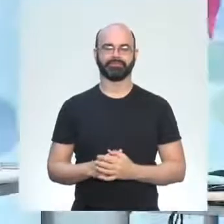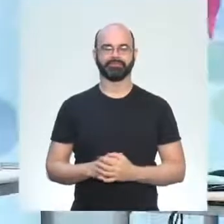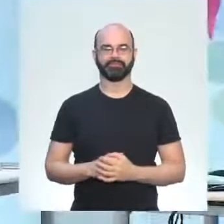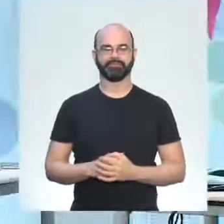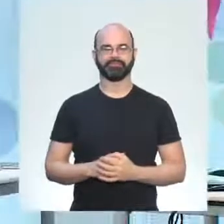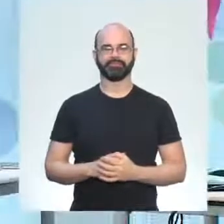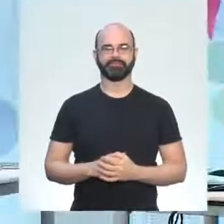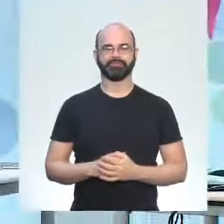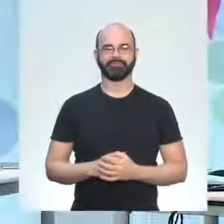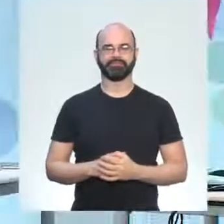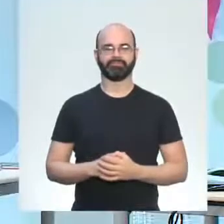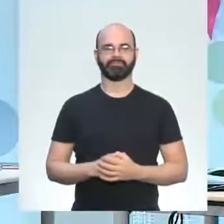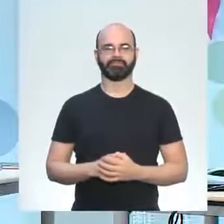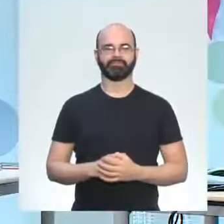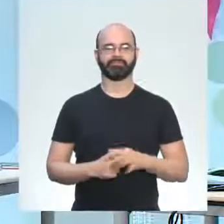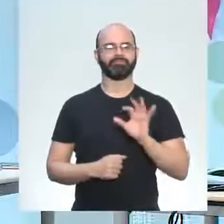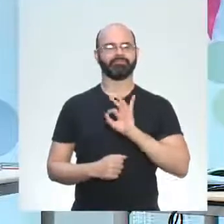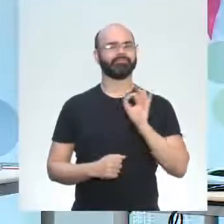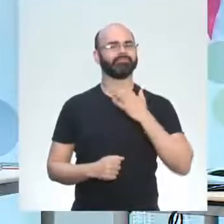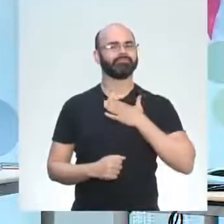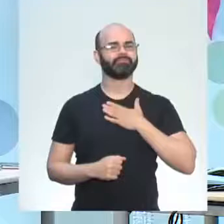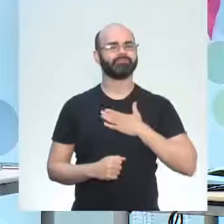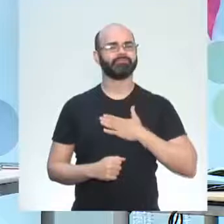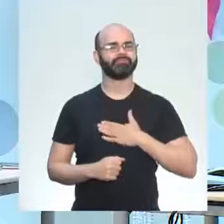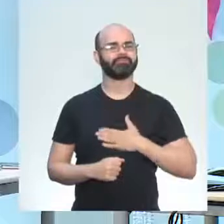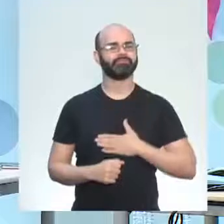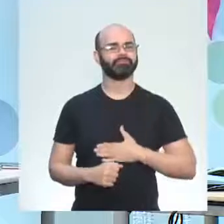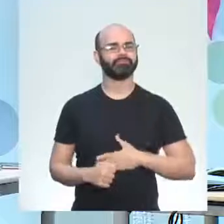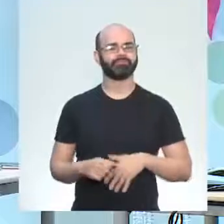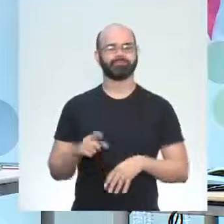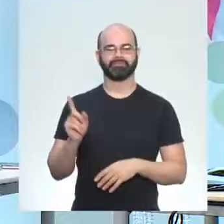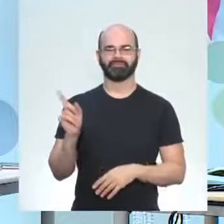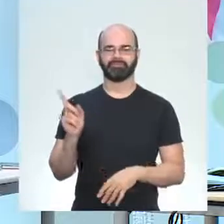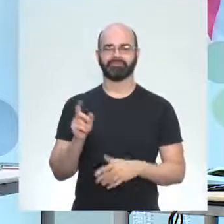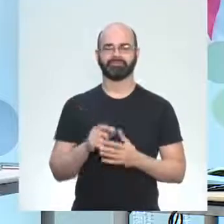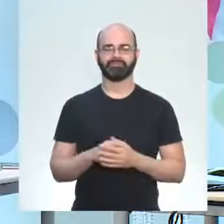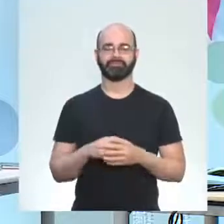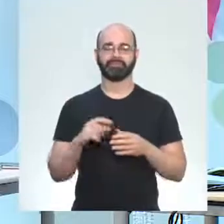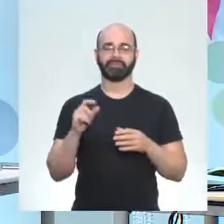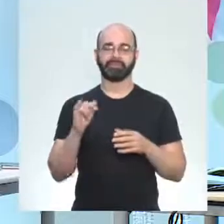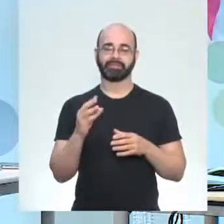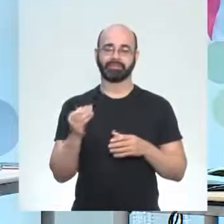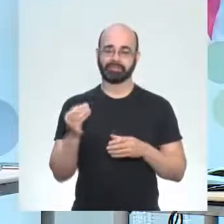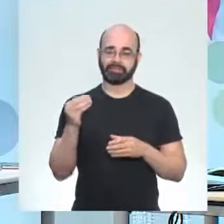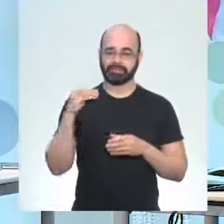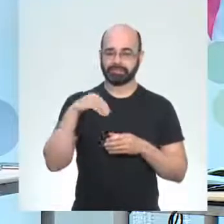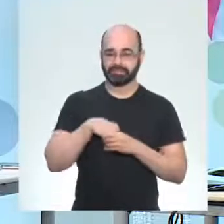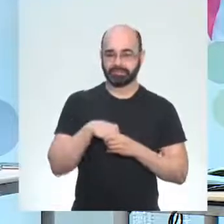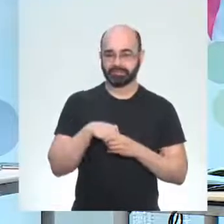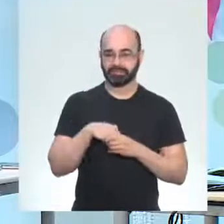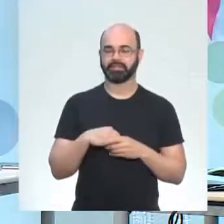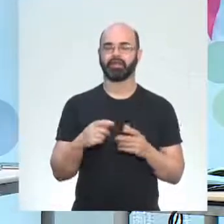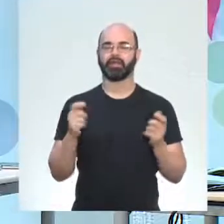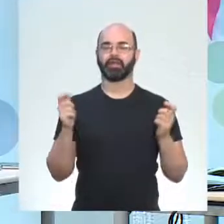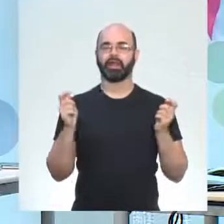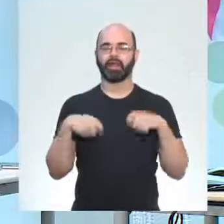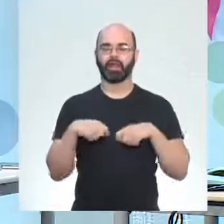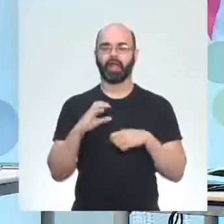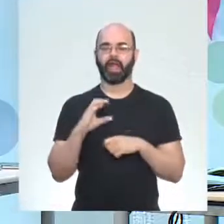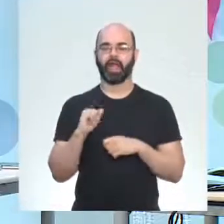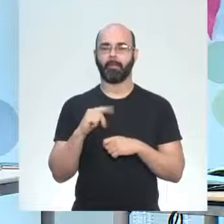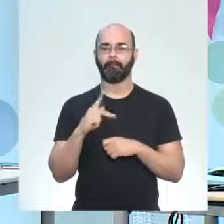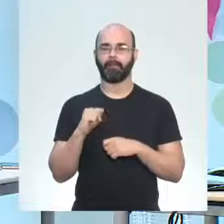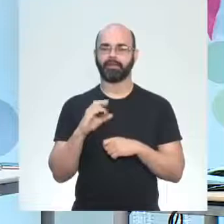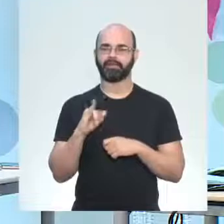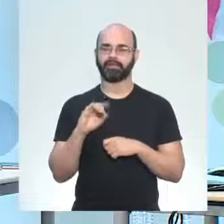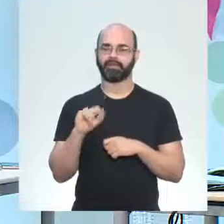né? Bem tranquilo, bem suave. Se essas medidas fossem internas, aí seria a capacidade do aquário, né? Mas como a